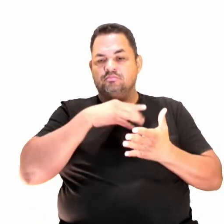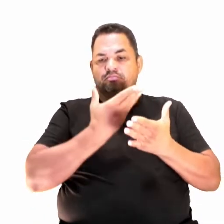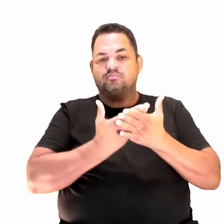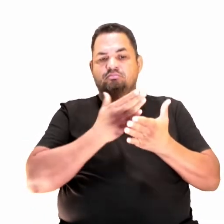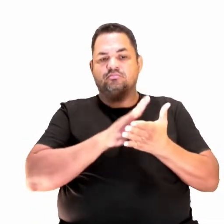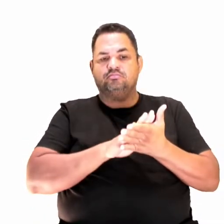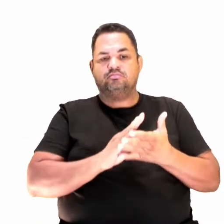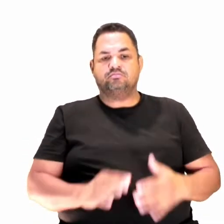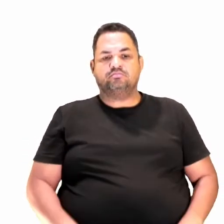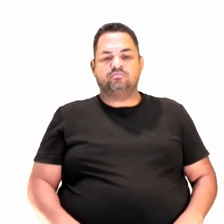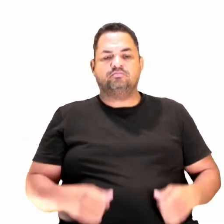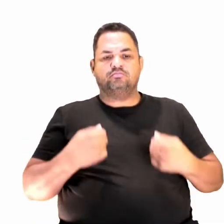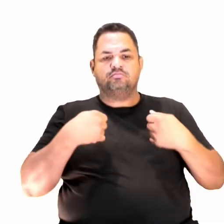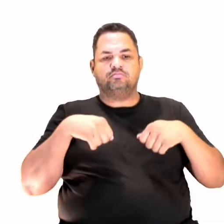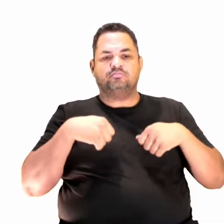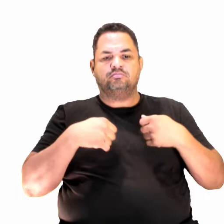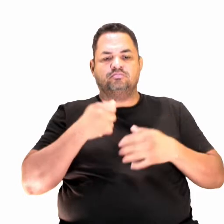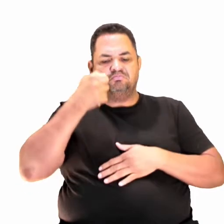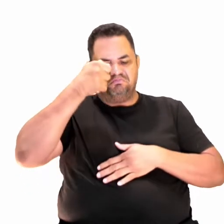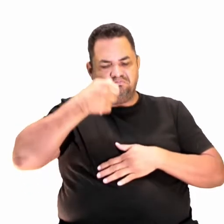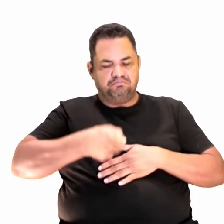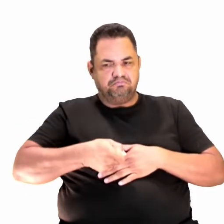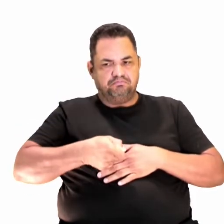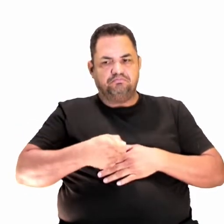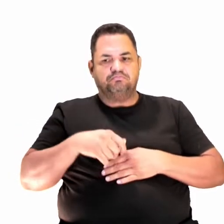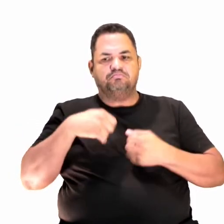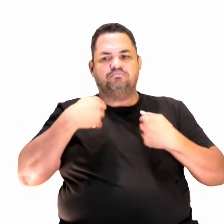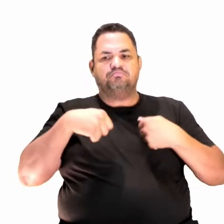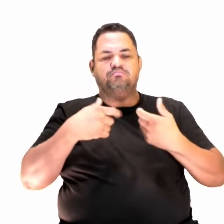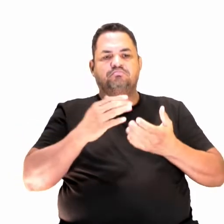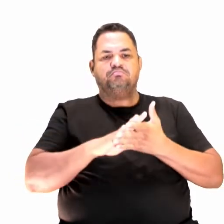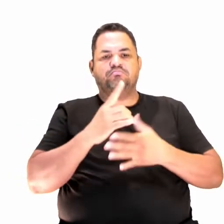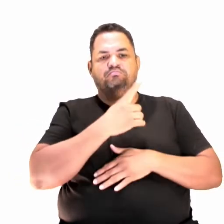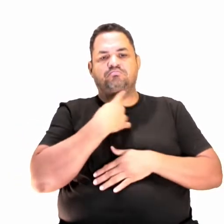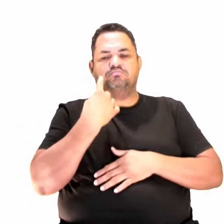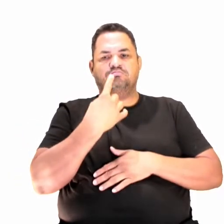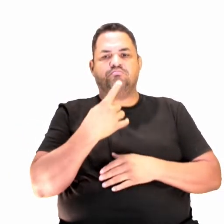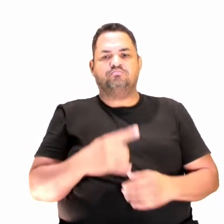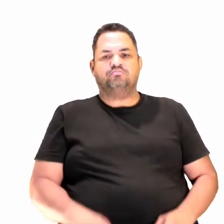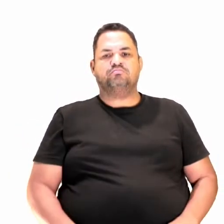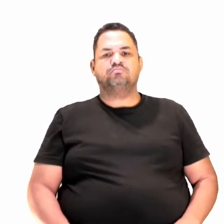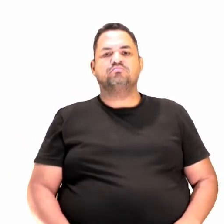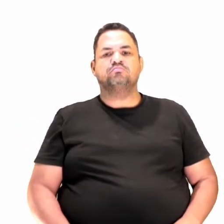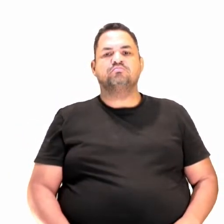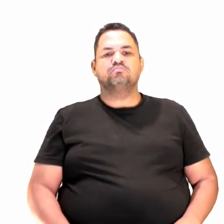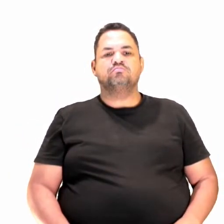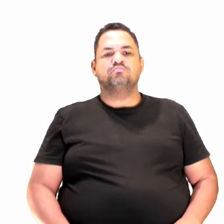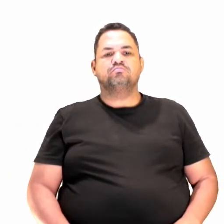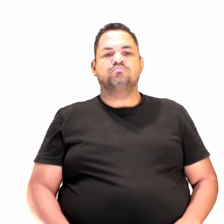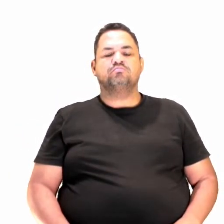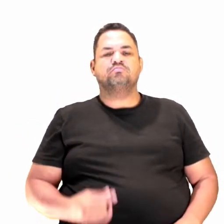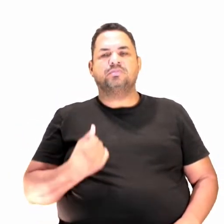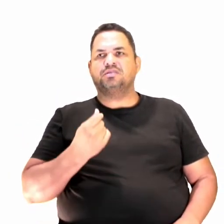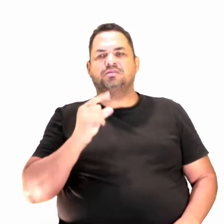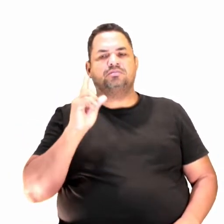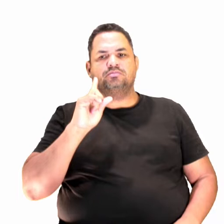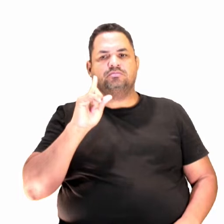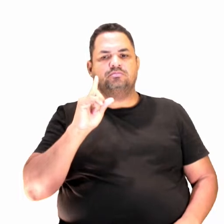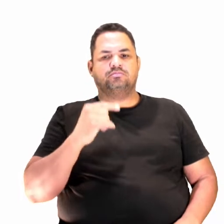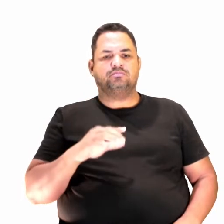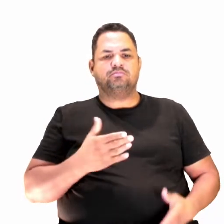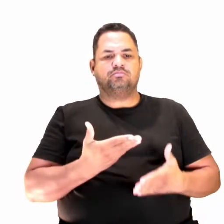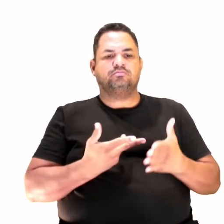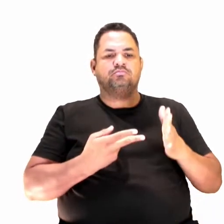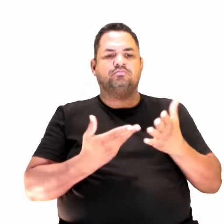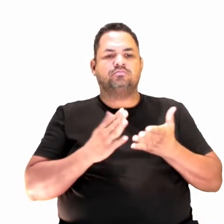tradução de deve, né, vem de dever, você deve, ele deve, nós devemos, não de dever algo a alguém, mas